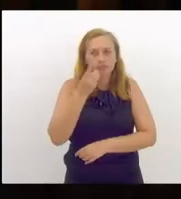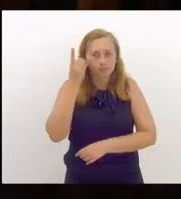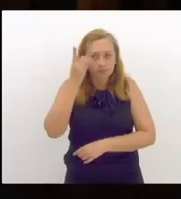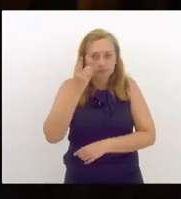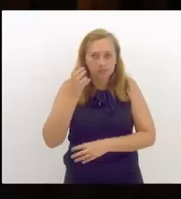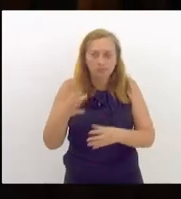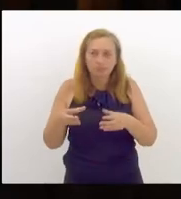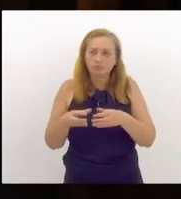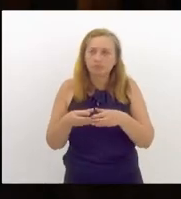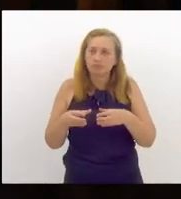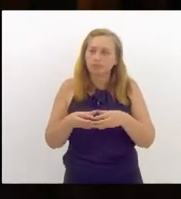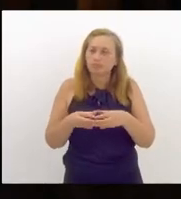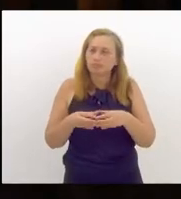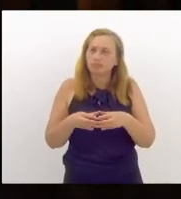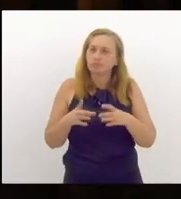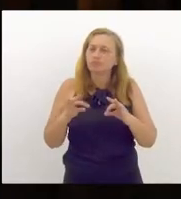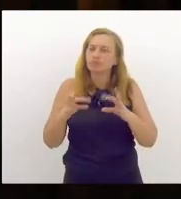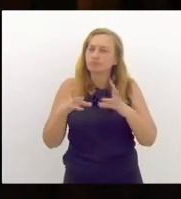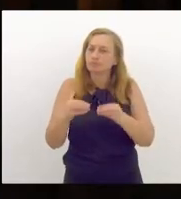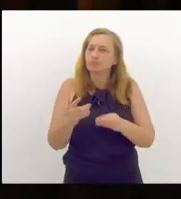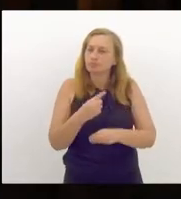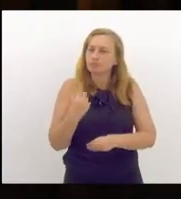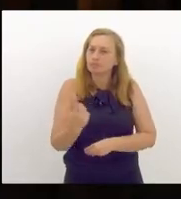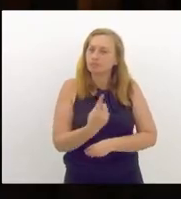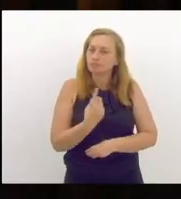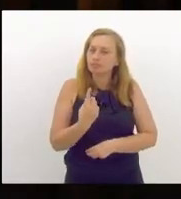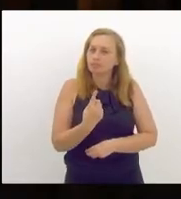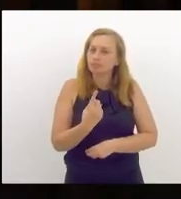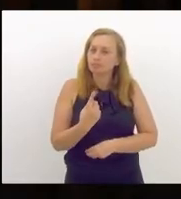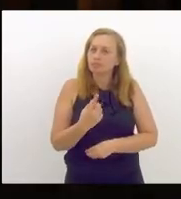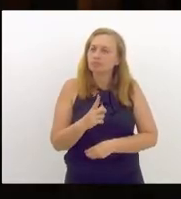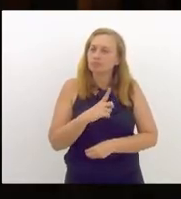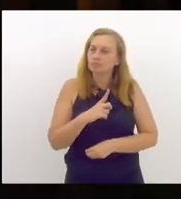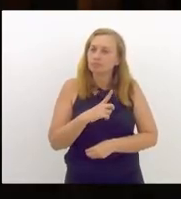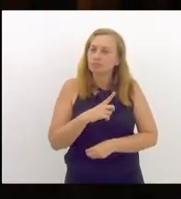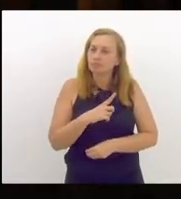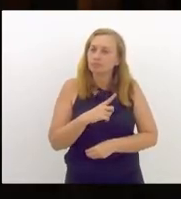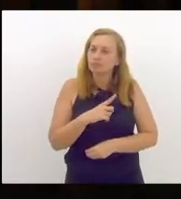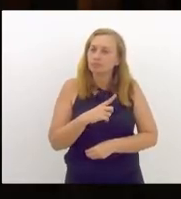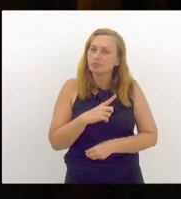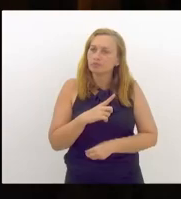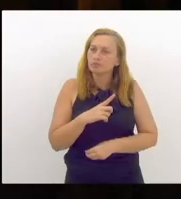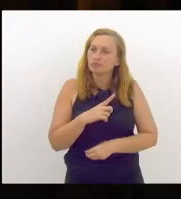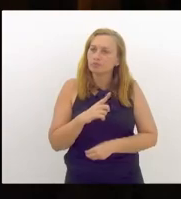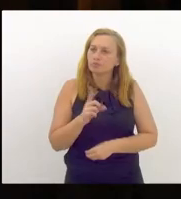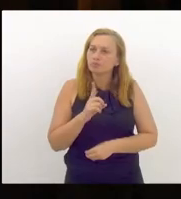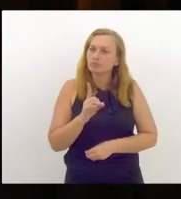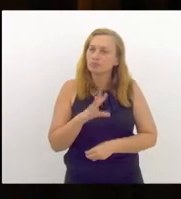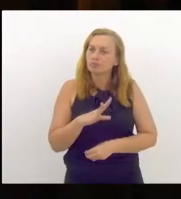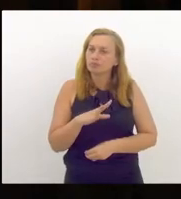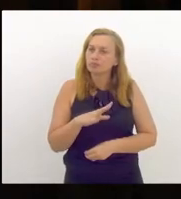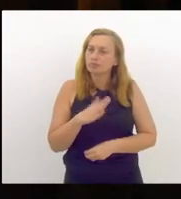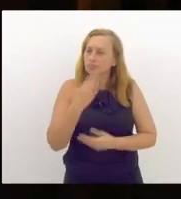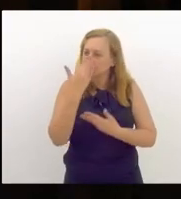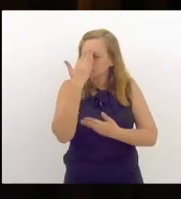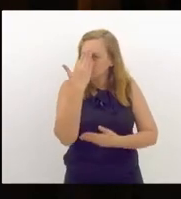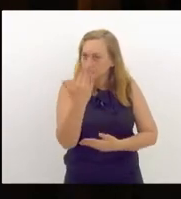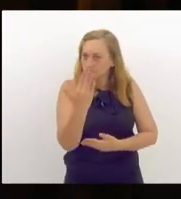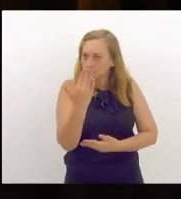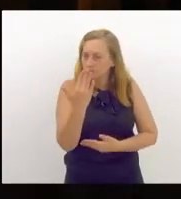pela comissão por todos nós nós temos que não só agradecer